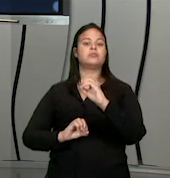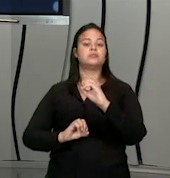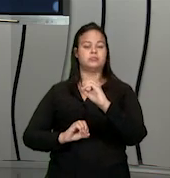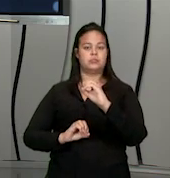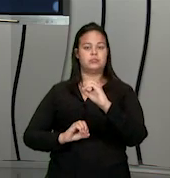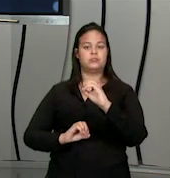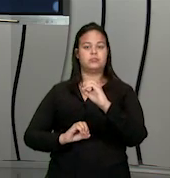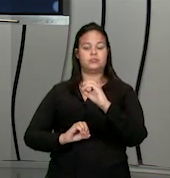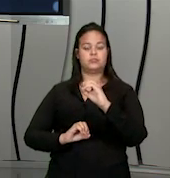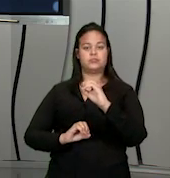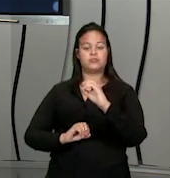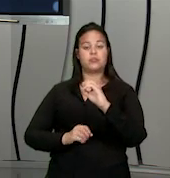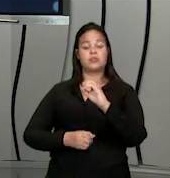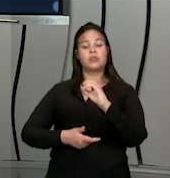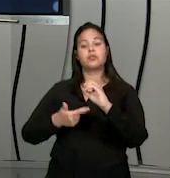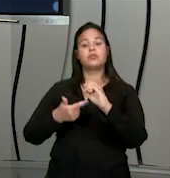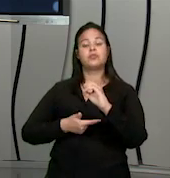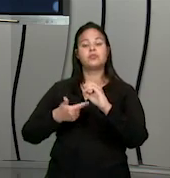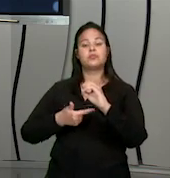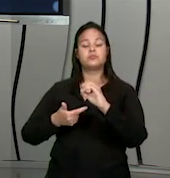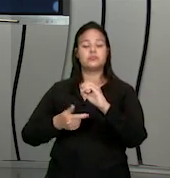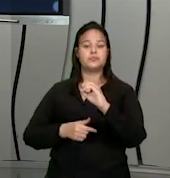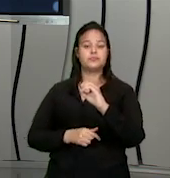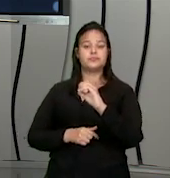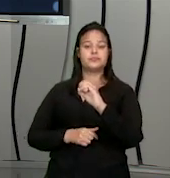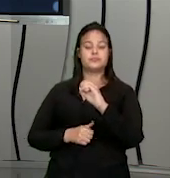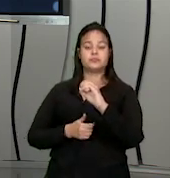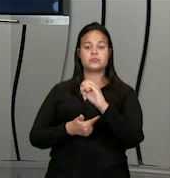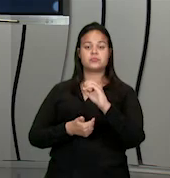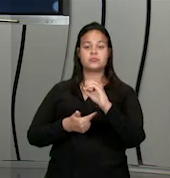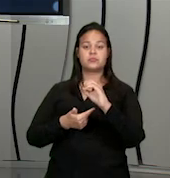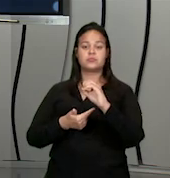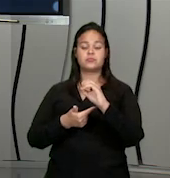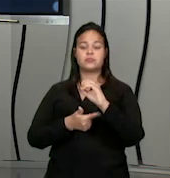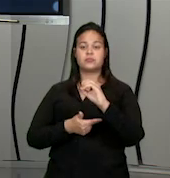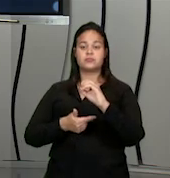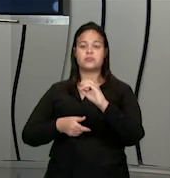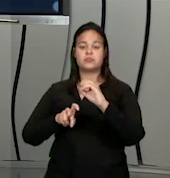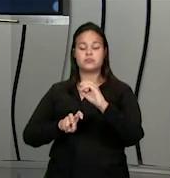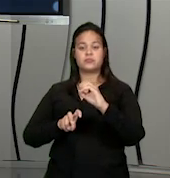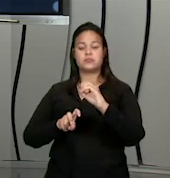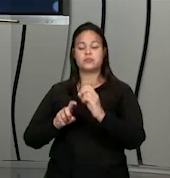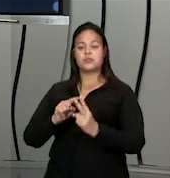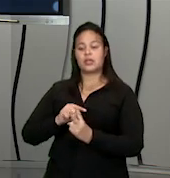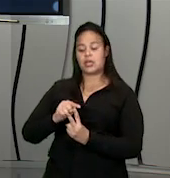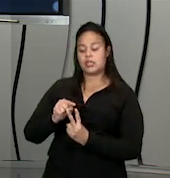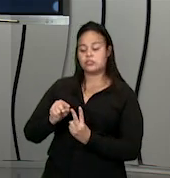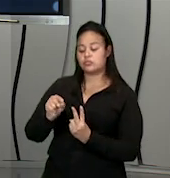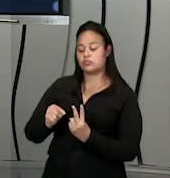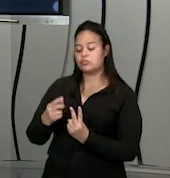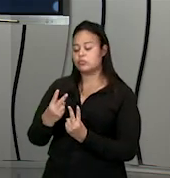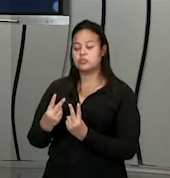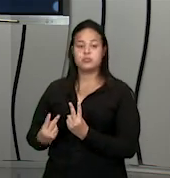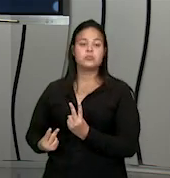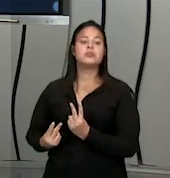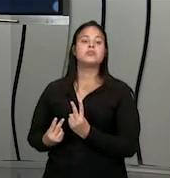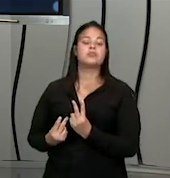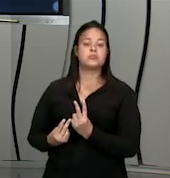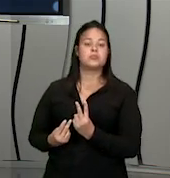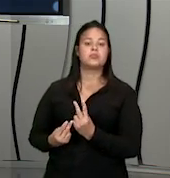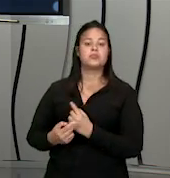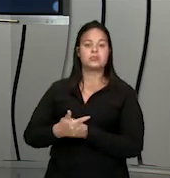meio. Segundo de baixo, menos 225, então fica raiz de 2, menos raiz de 2 sobre 2.